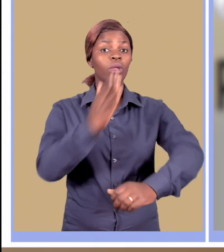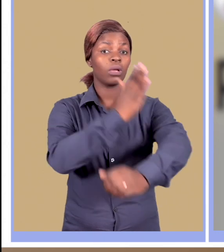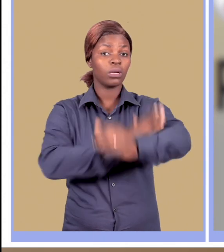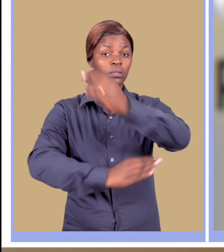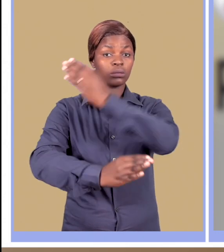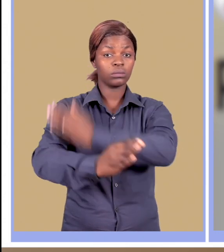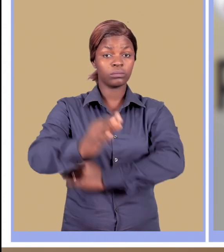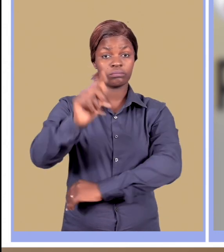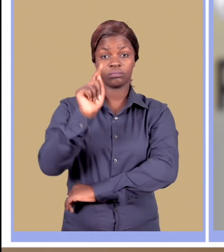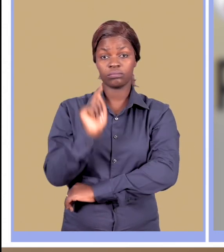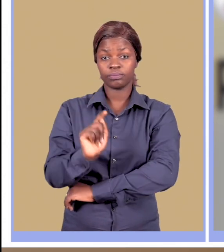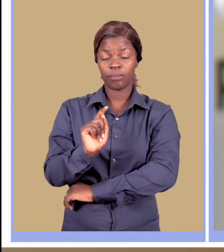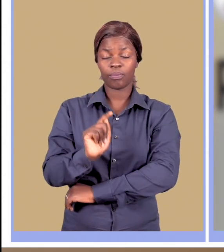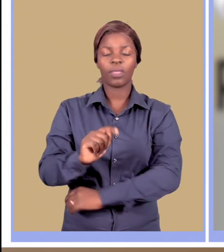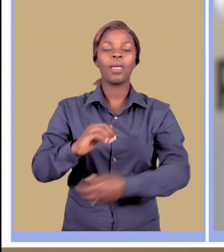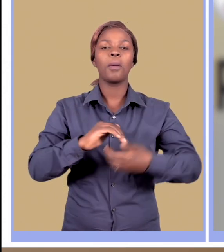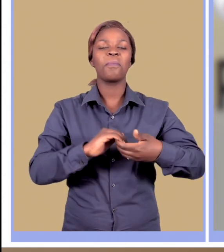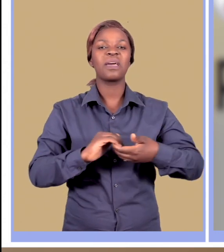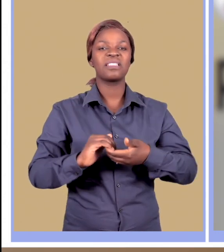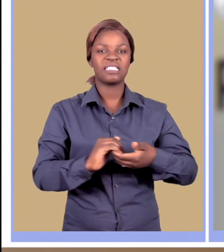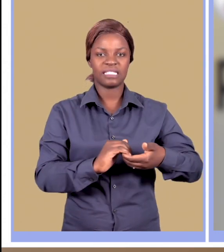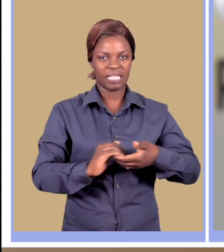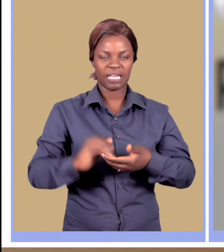Demo é parceira